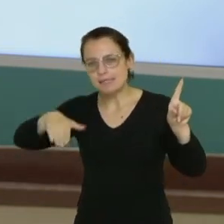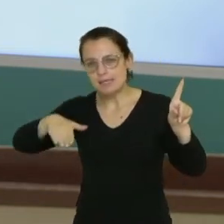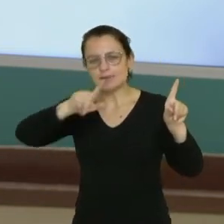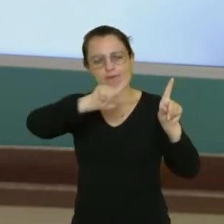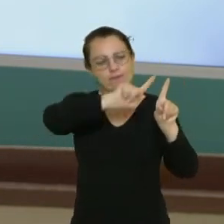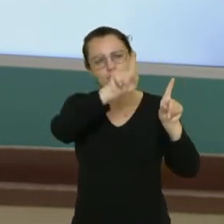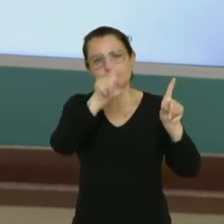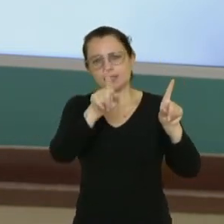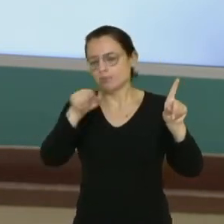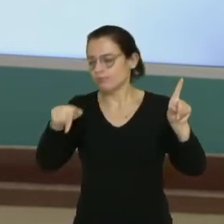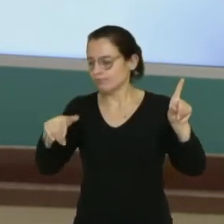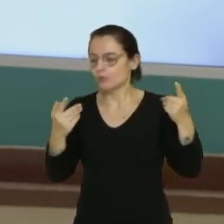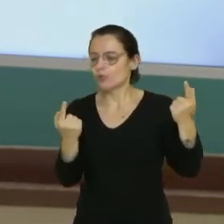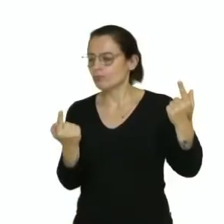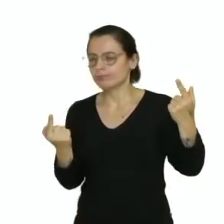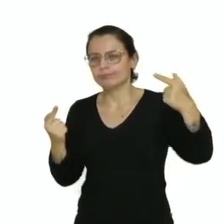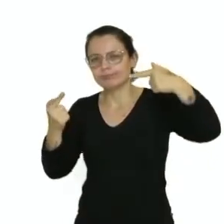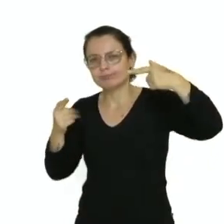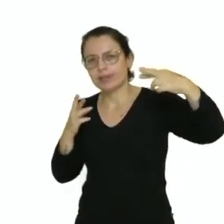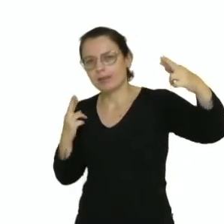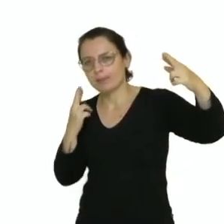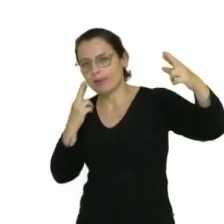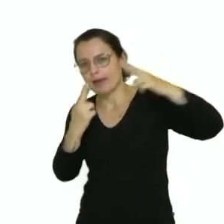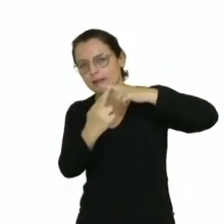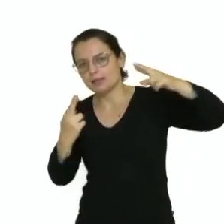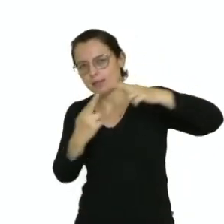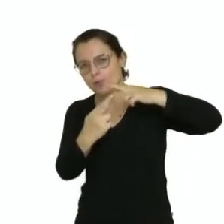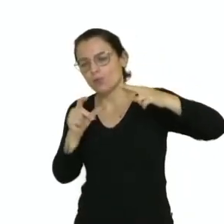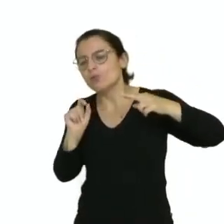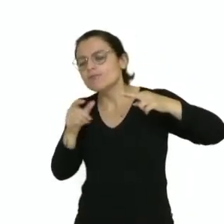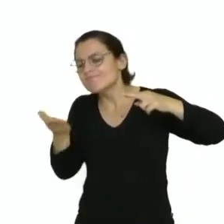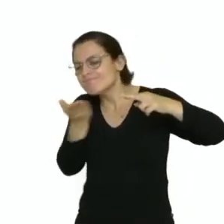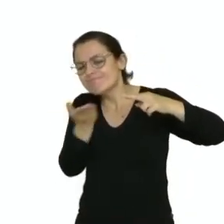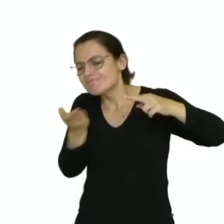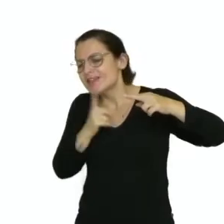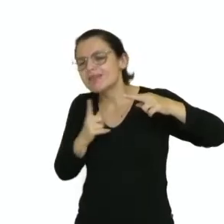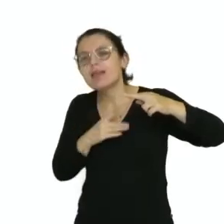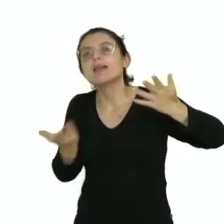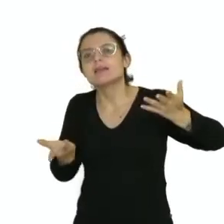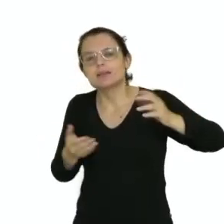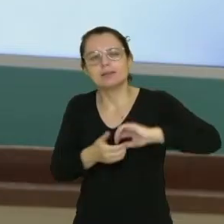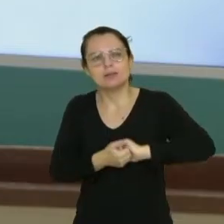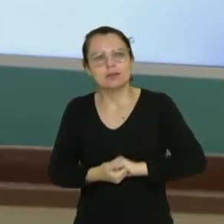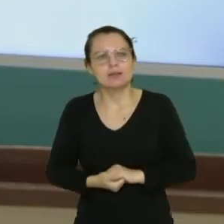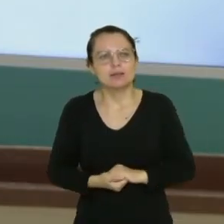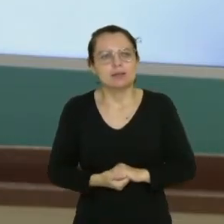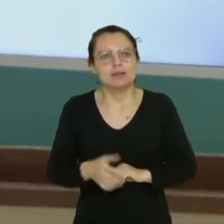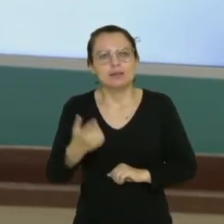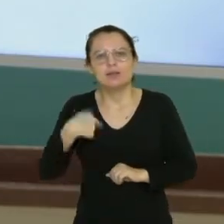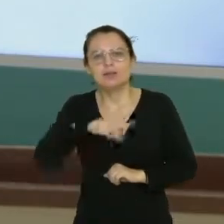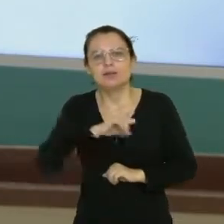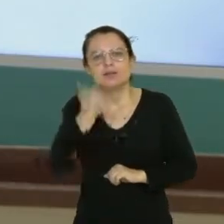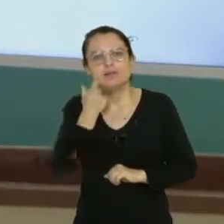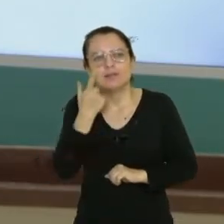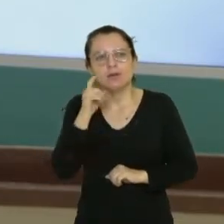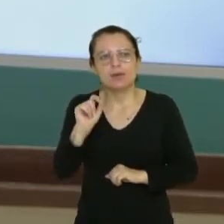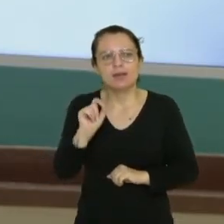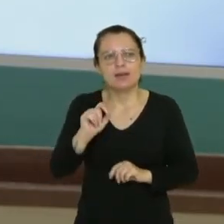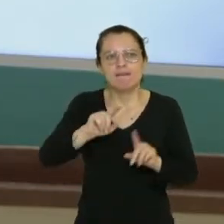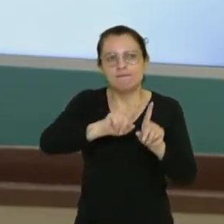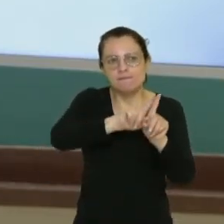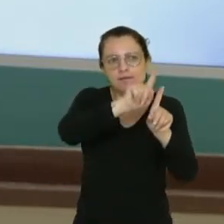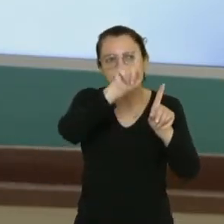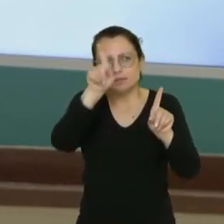né a velocidade e para que é mais é e é ver sobre Delta É sobre o p ou seja velocidade B